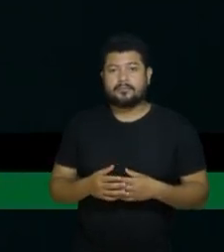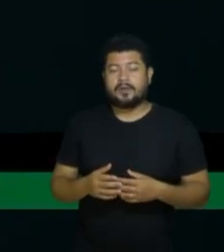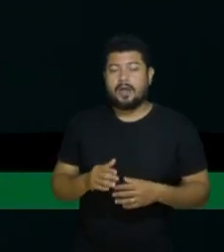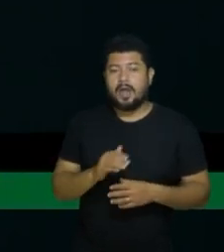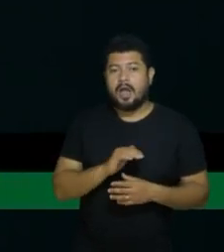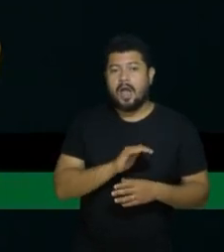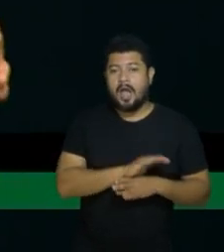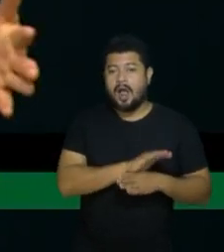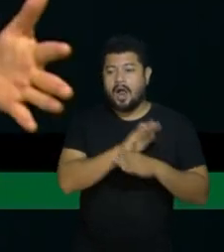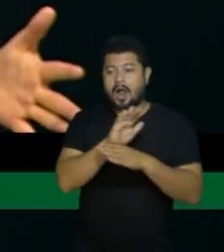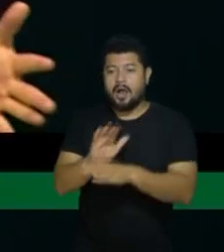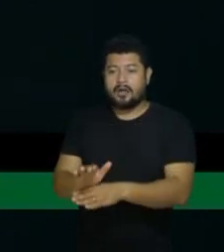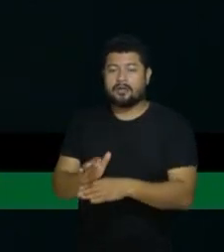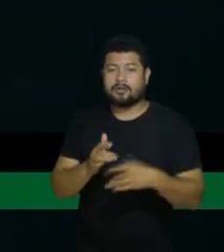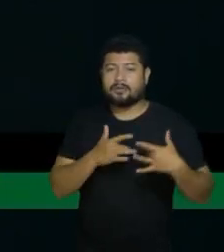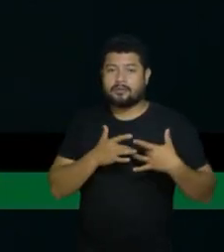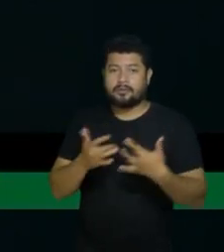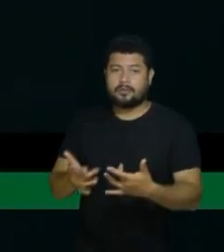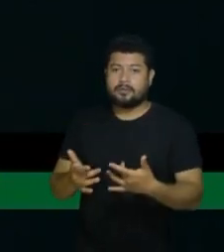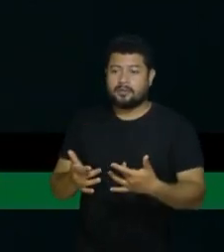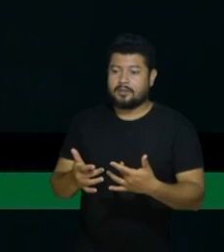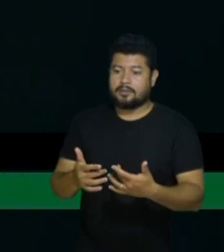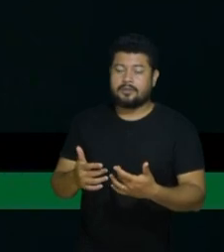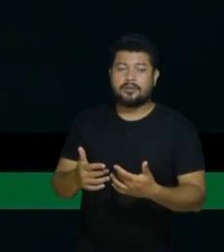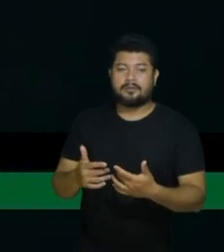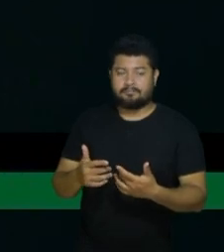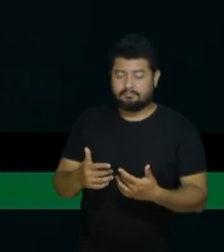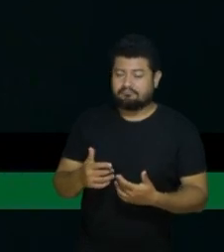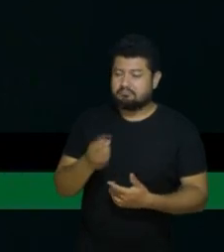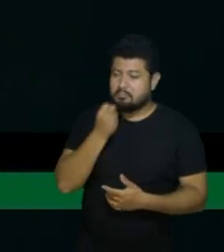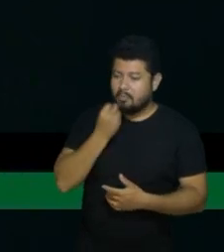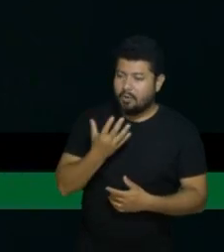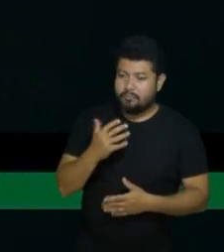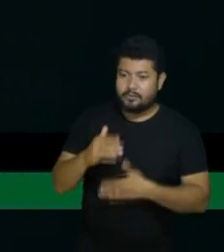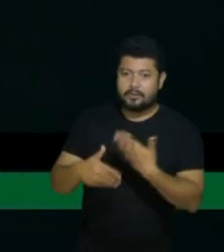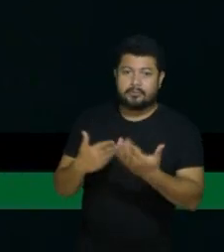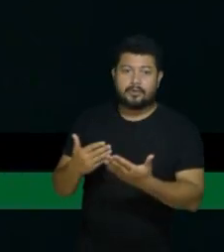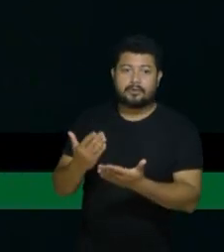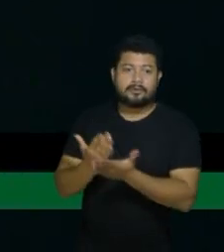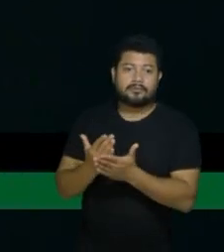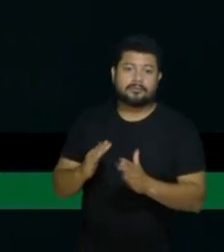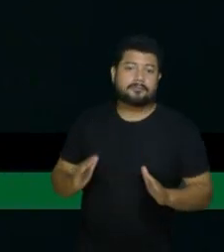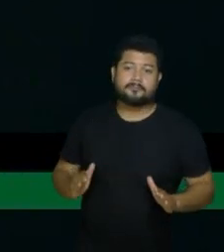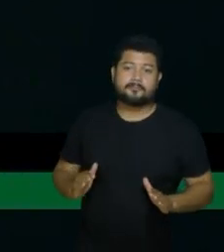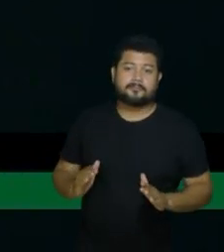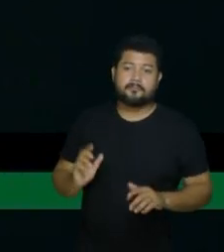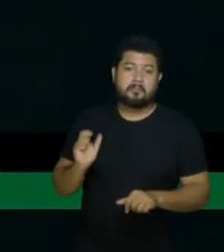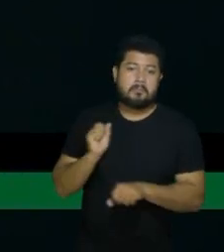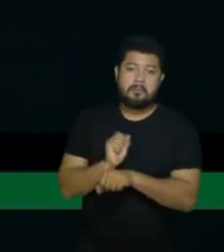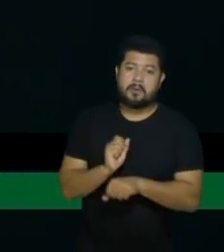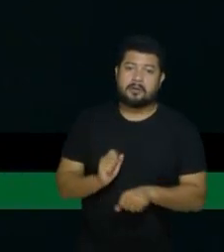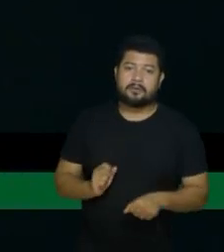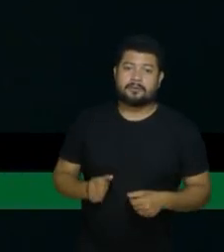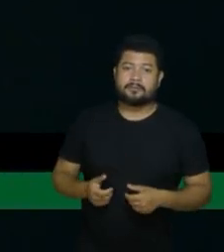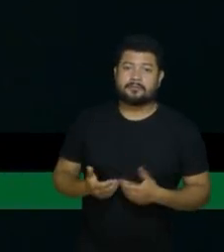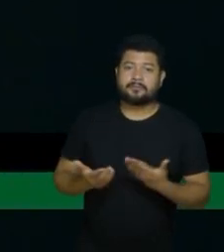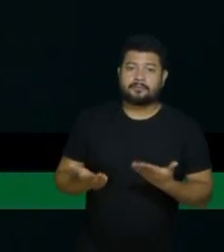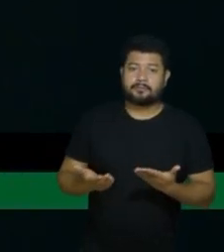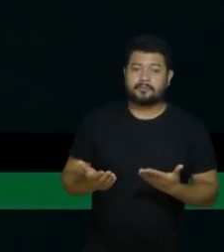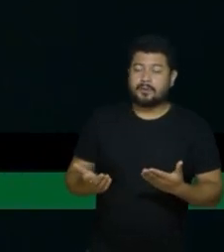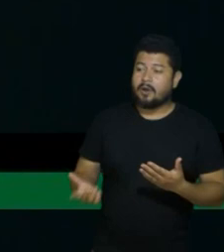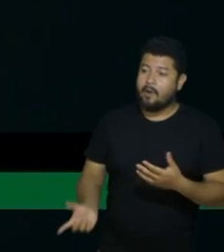Mas elas vão chegar a um ponto que vão terminar e isso vai passar ou seja essa